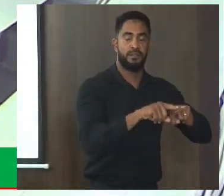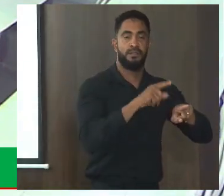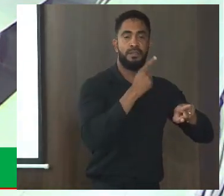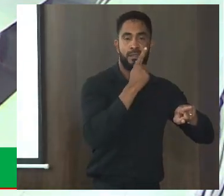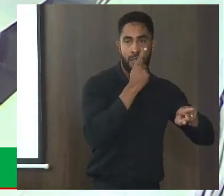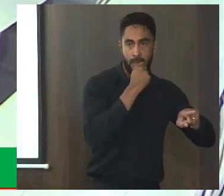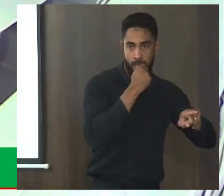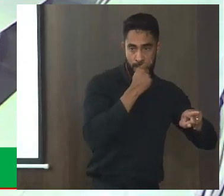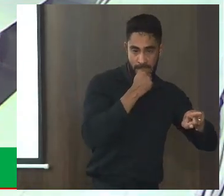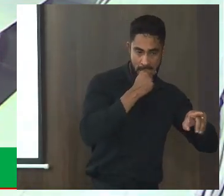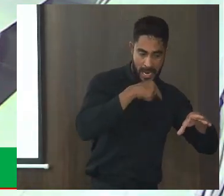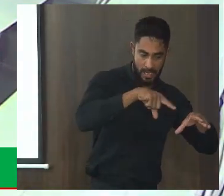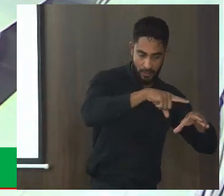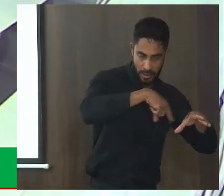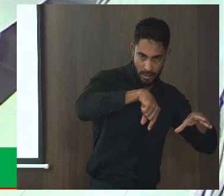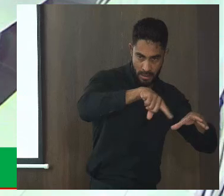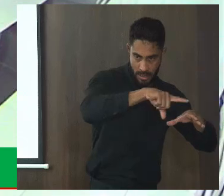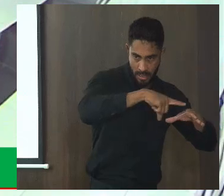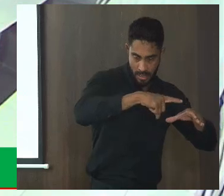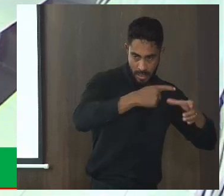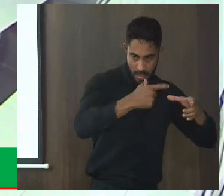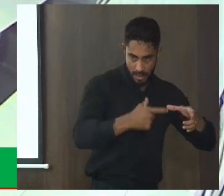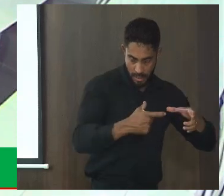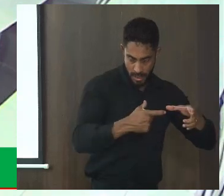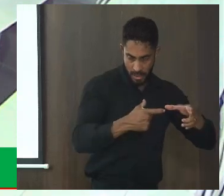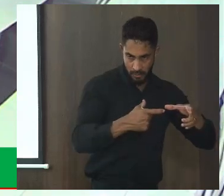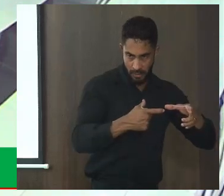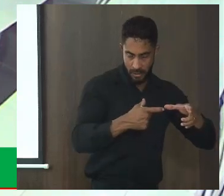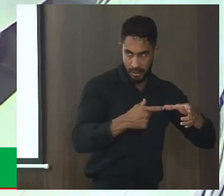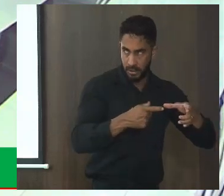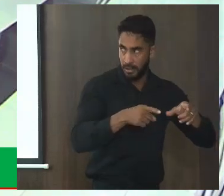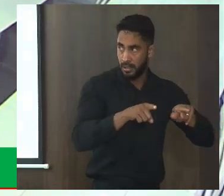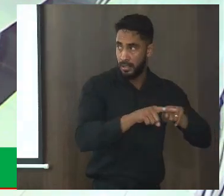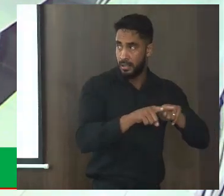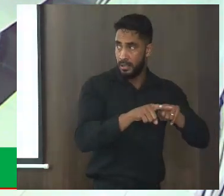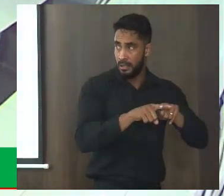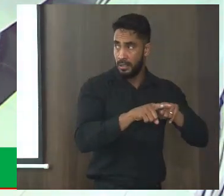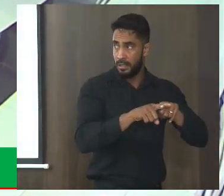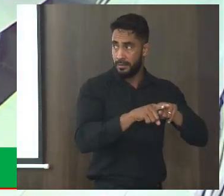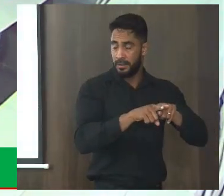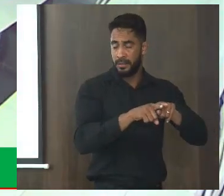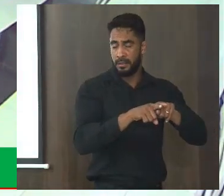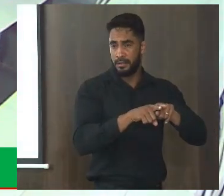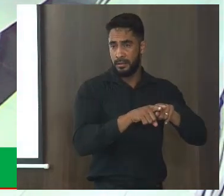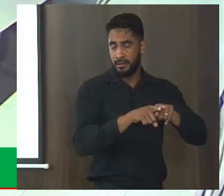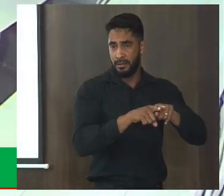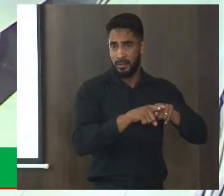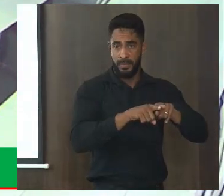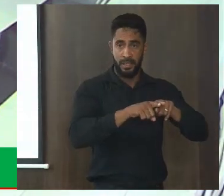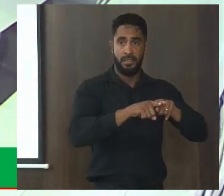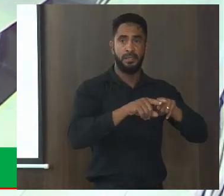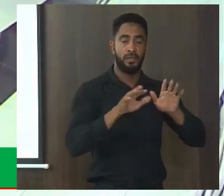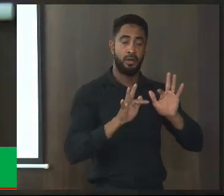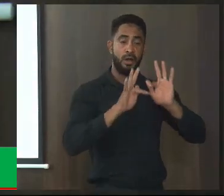né, para a barragem de rejeito, e ela está previsto ela ser lacrada no final de